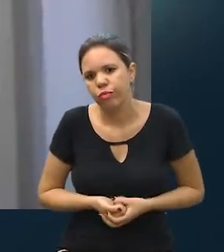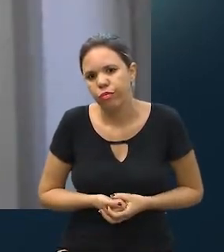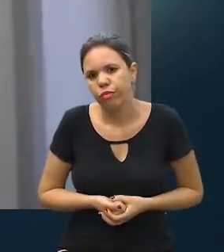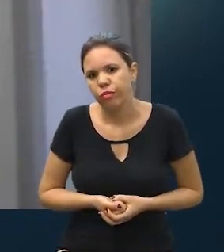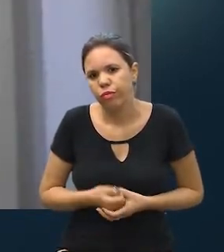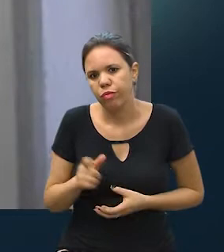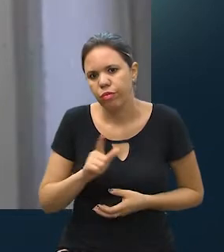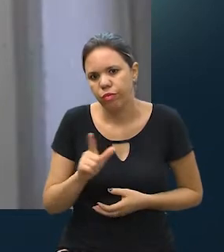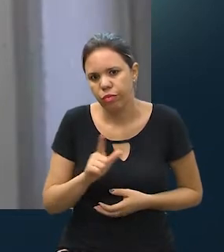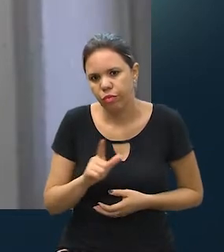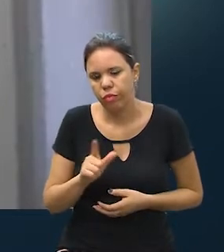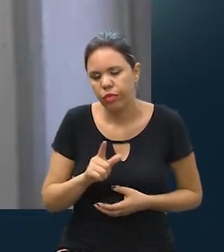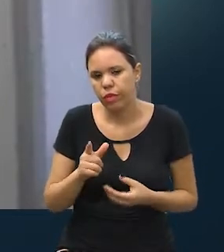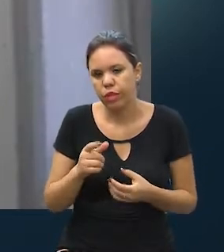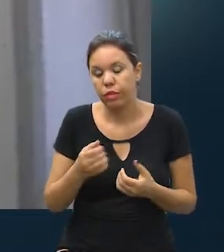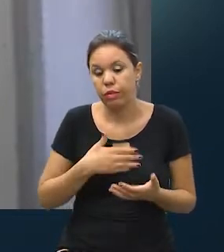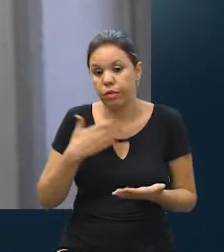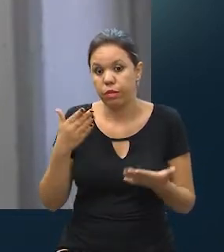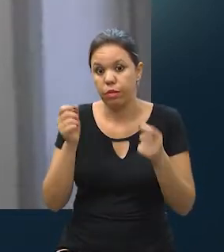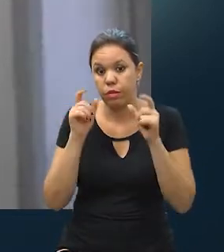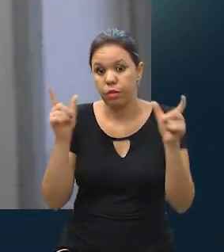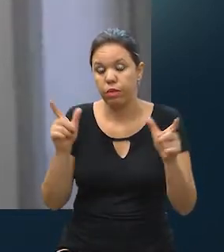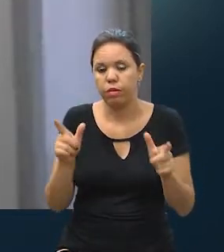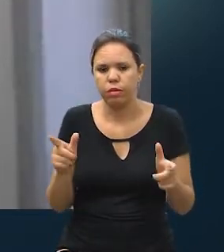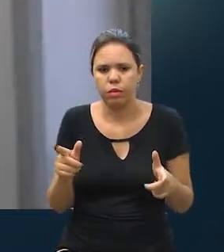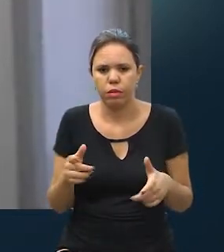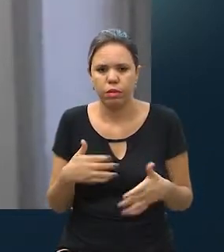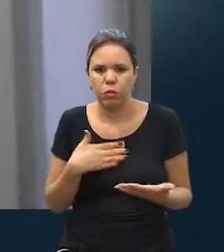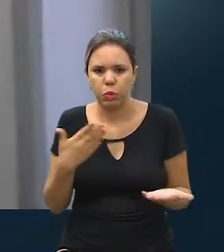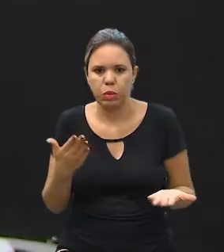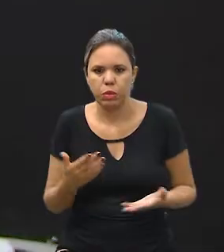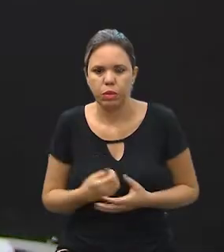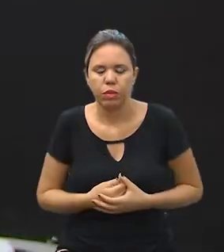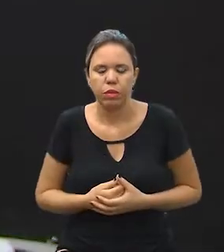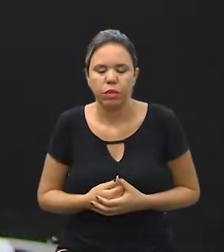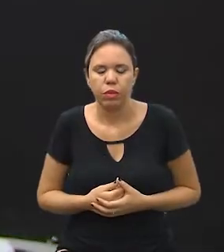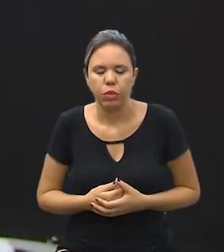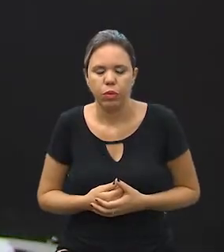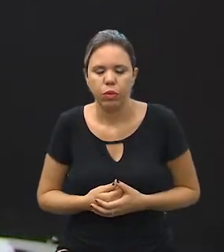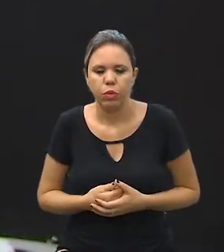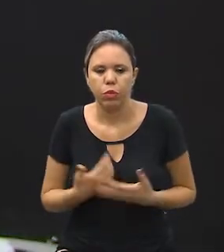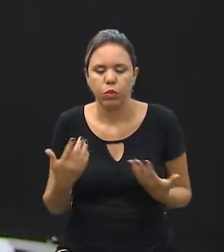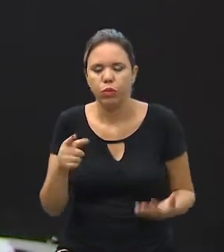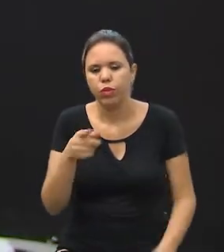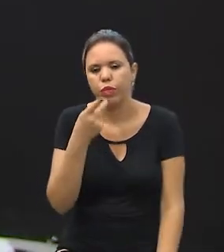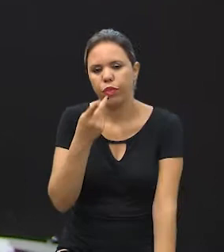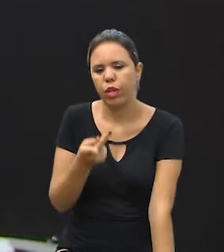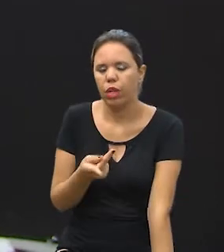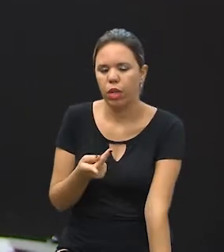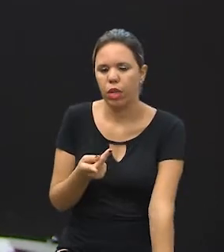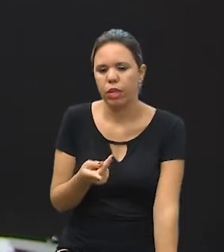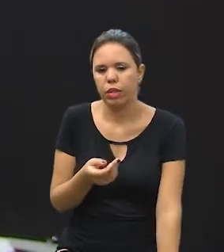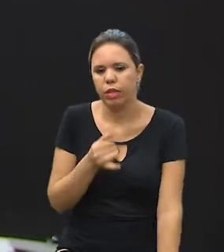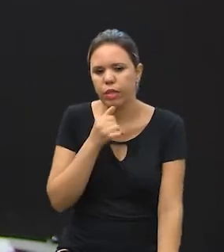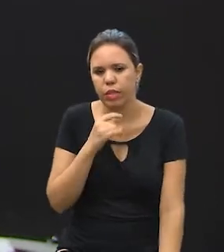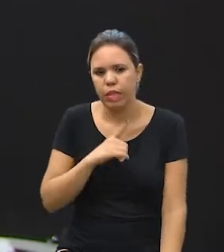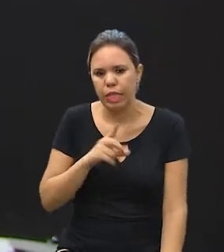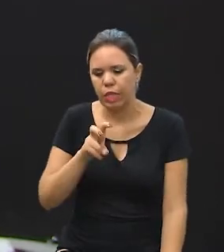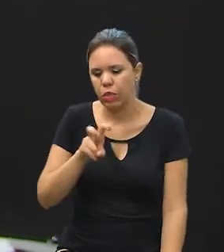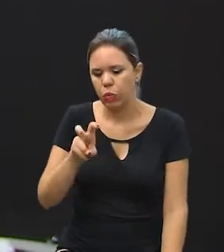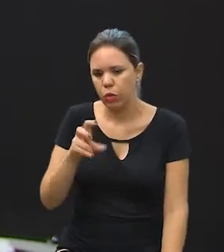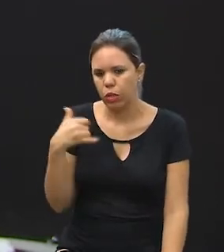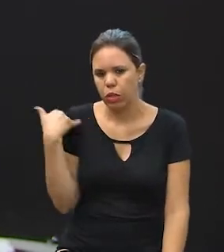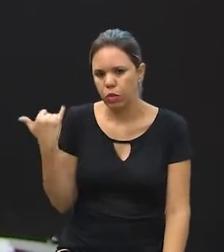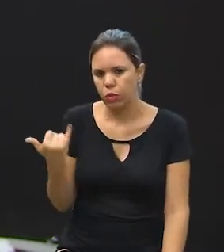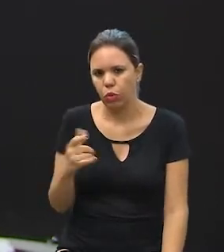foi, lógico, é um baque, mas não foi assim uma surpresa. E quando você fala até de, olha, eu tenho